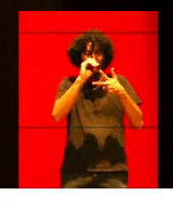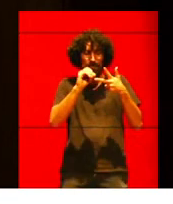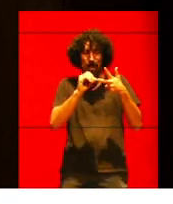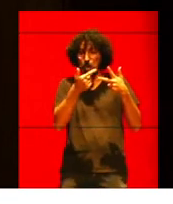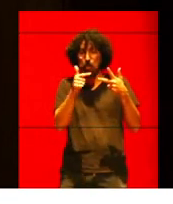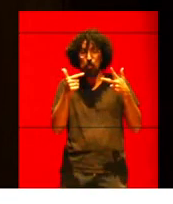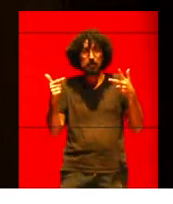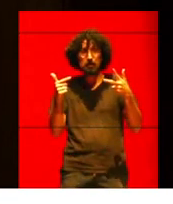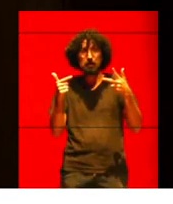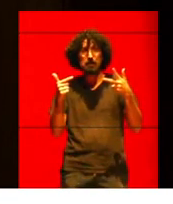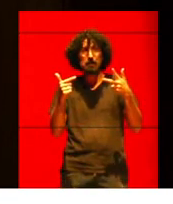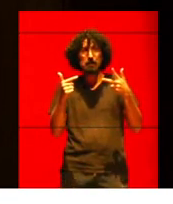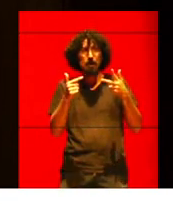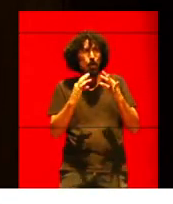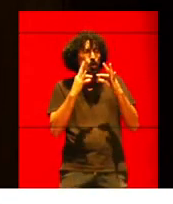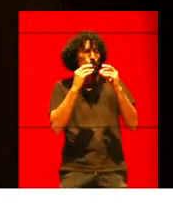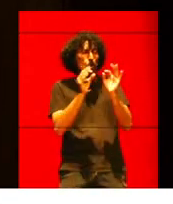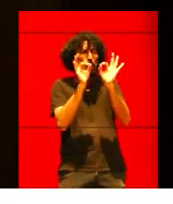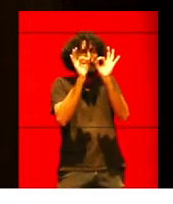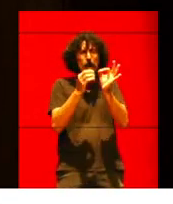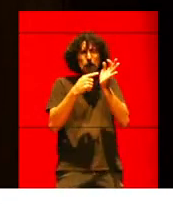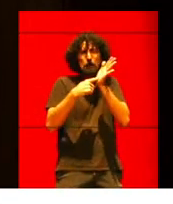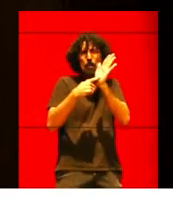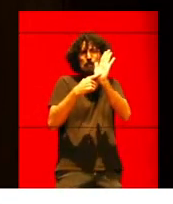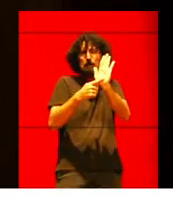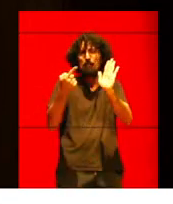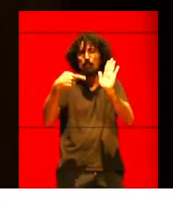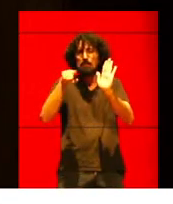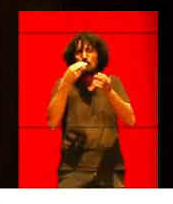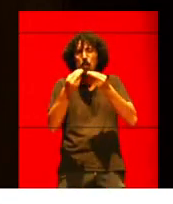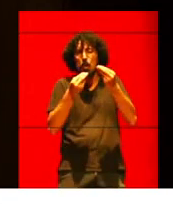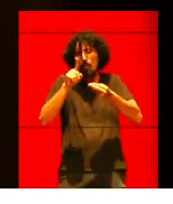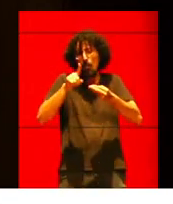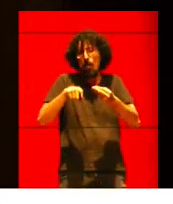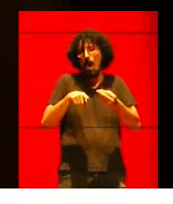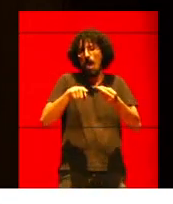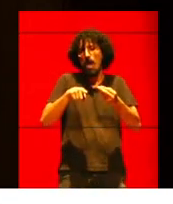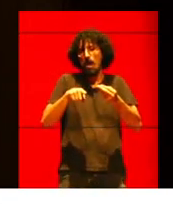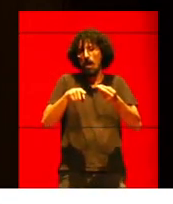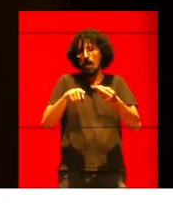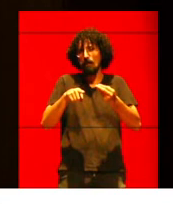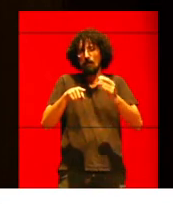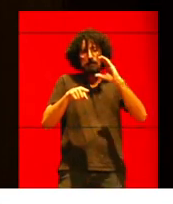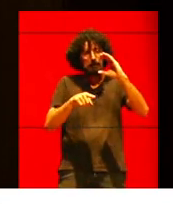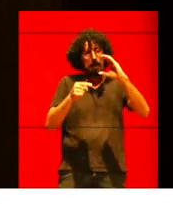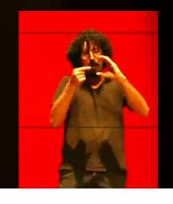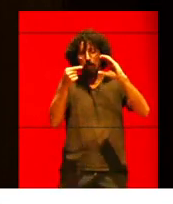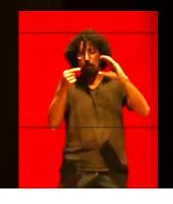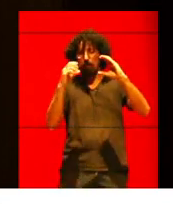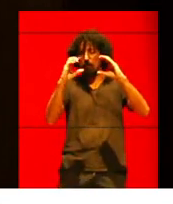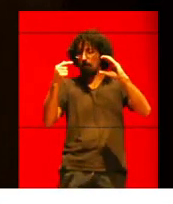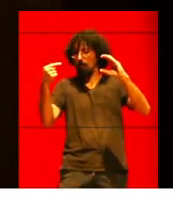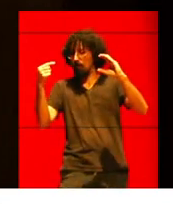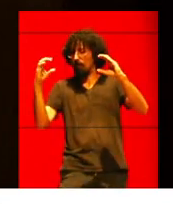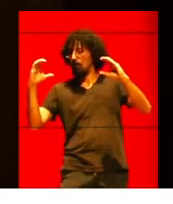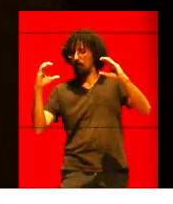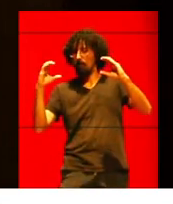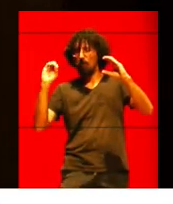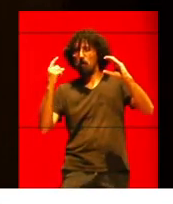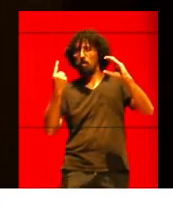bonitinha, toda aberta para vocês, mostrando todas as ligações bem visíveis, né? Como é que vai